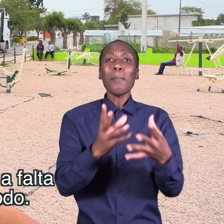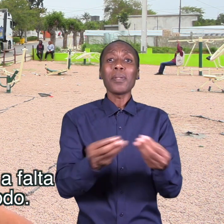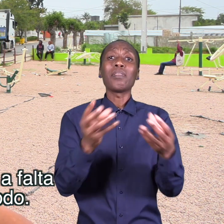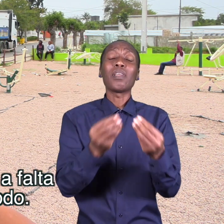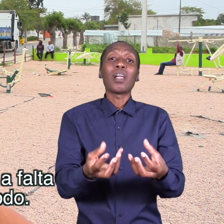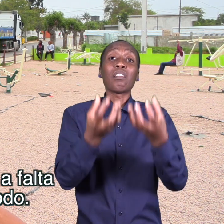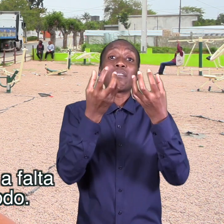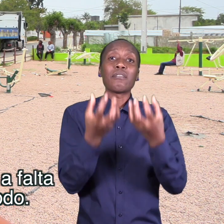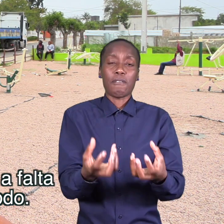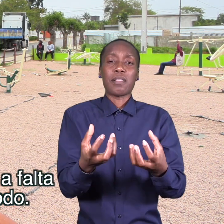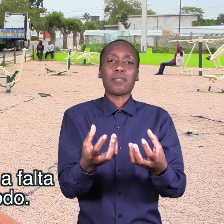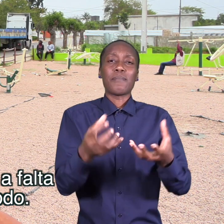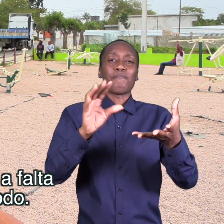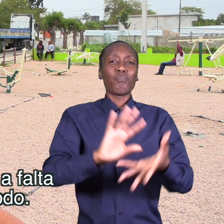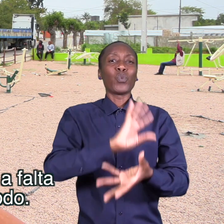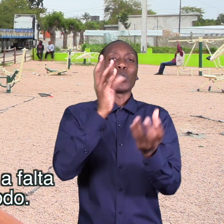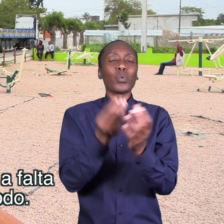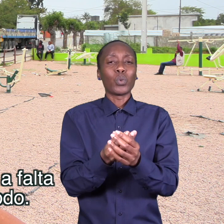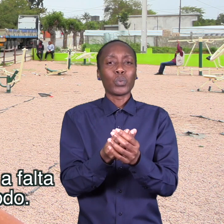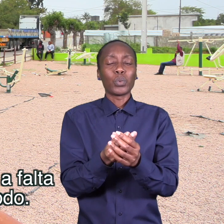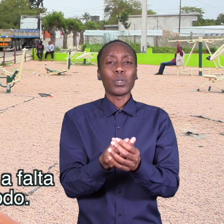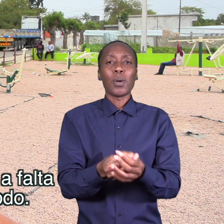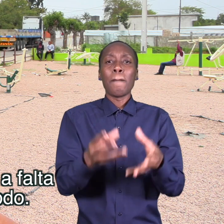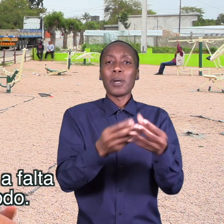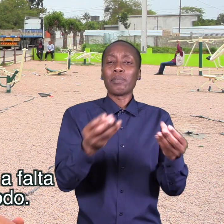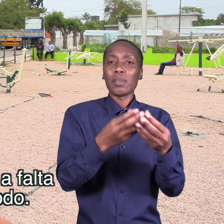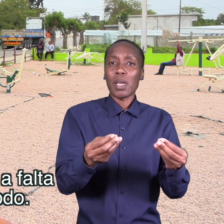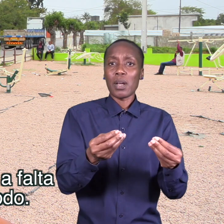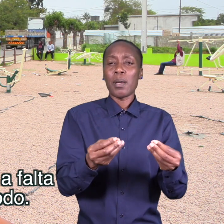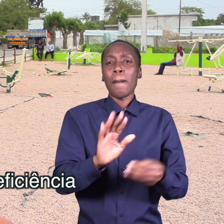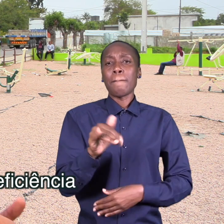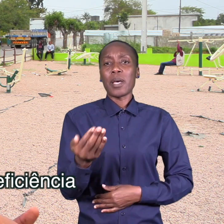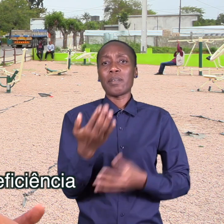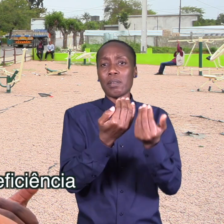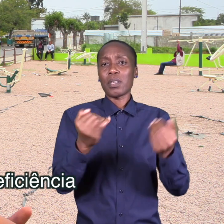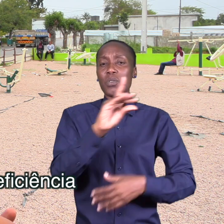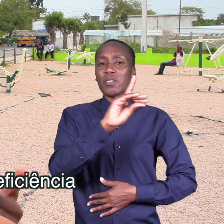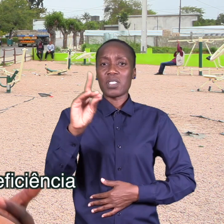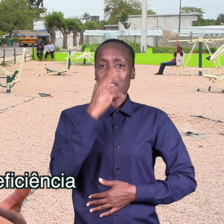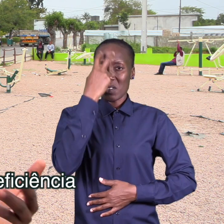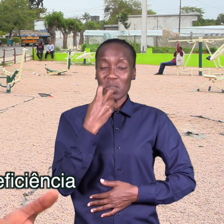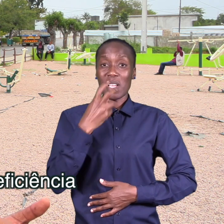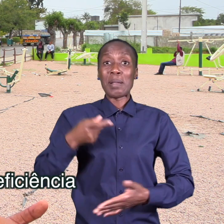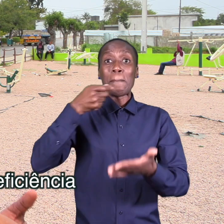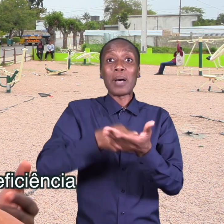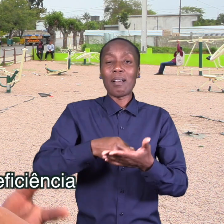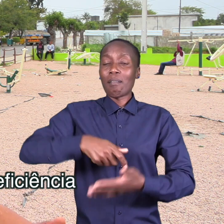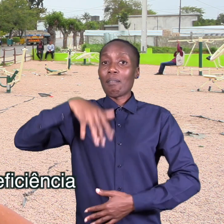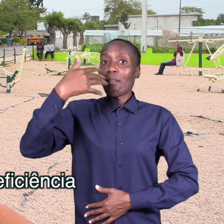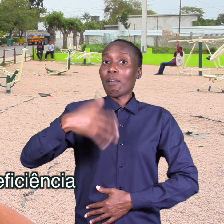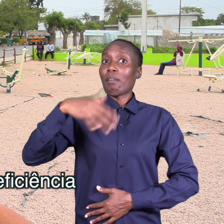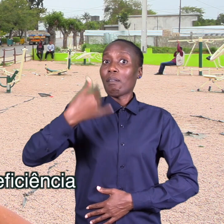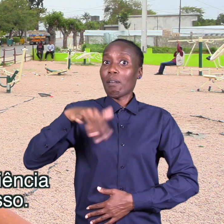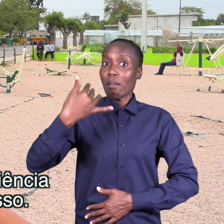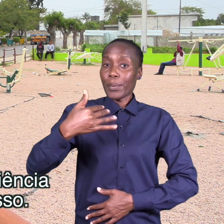segundo lugar, nós temos a falta de material como um todo. O tipo de material para deficientes visuais é